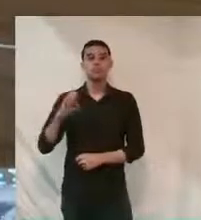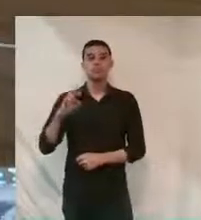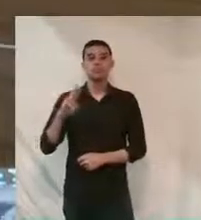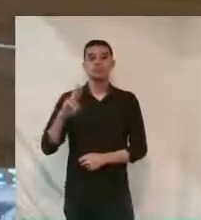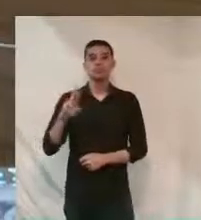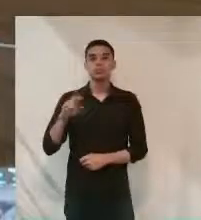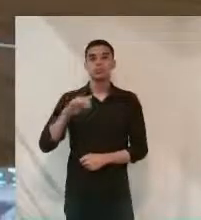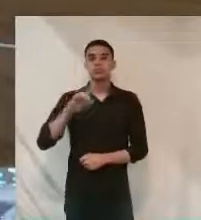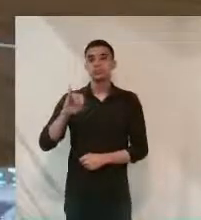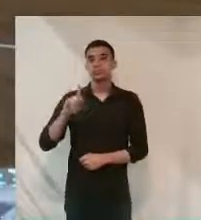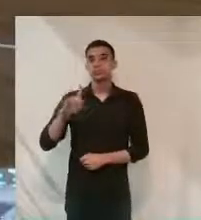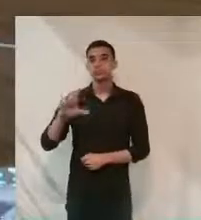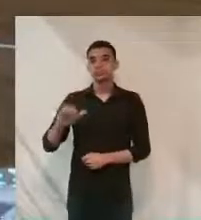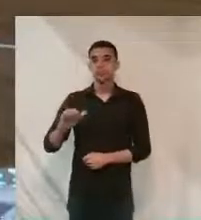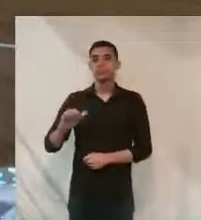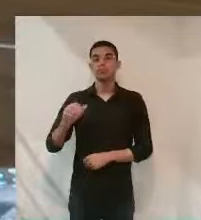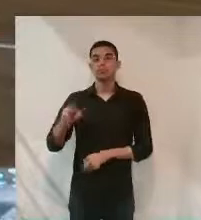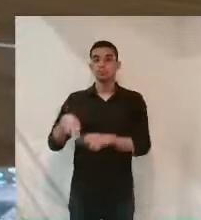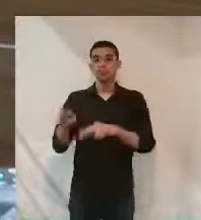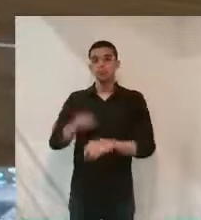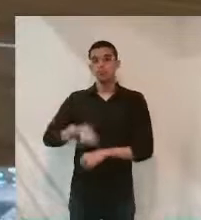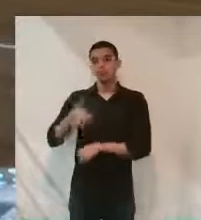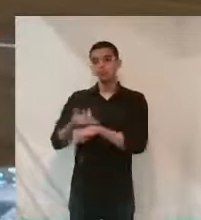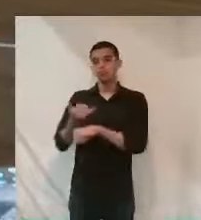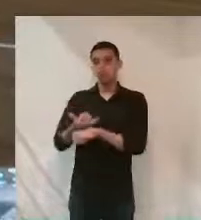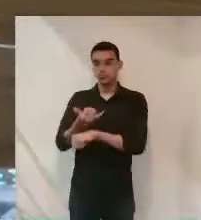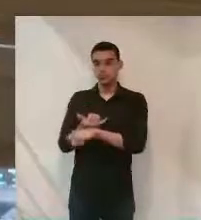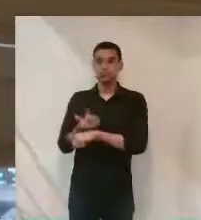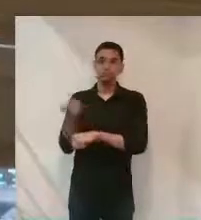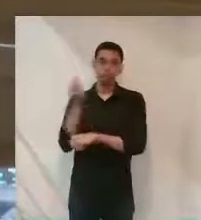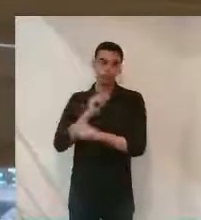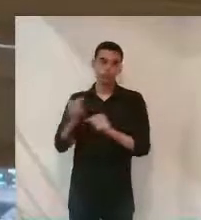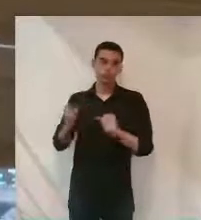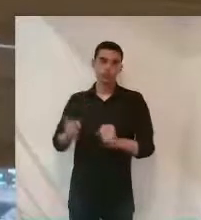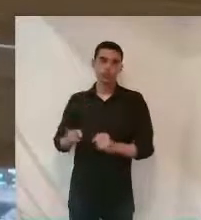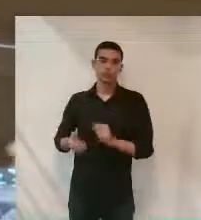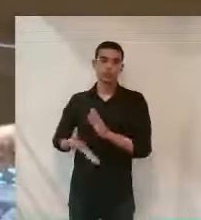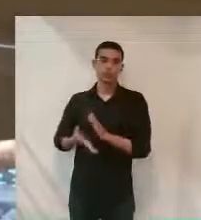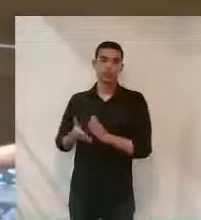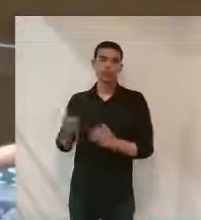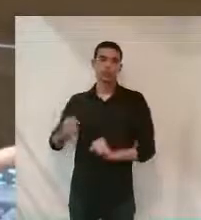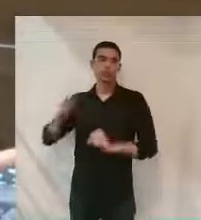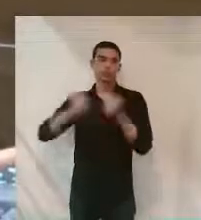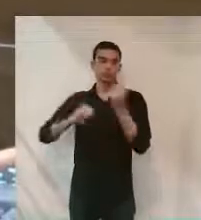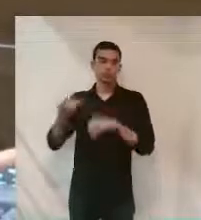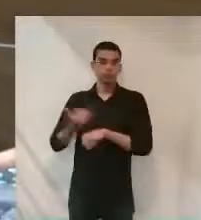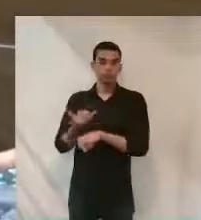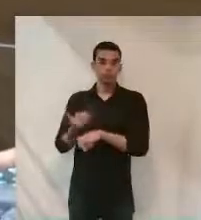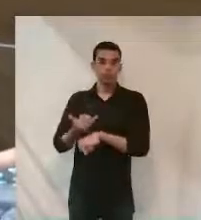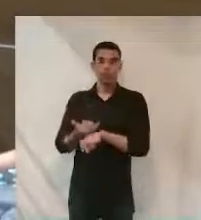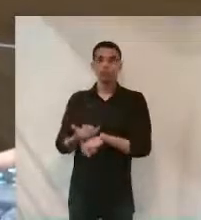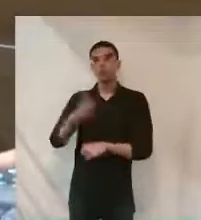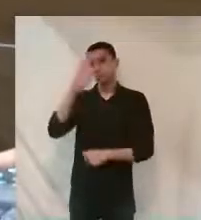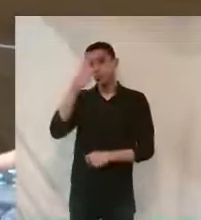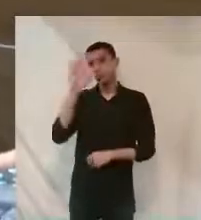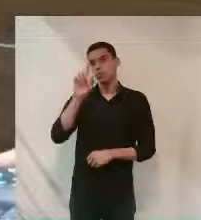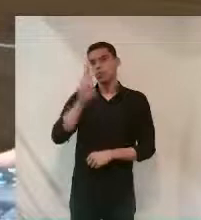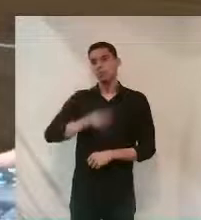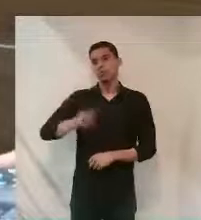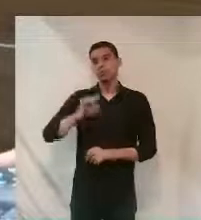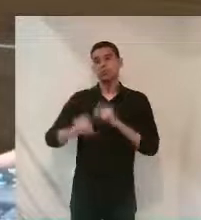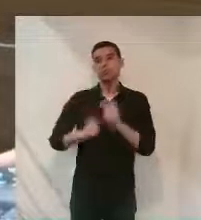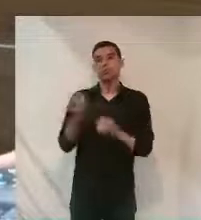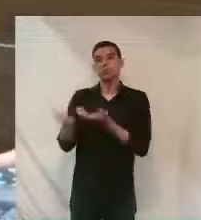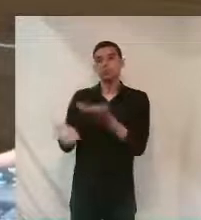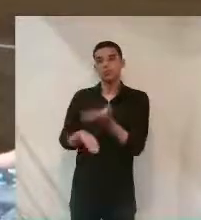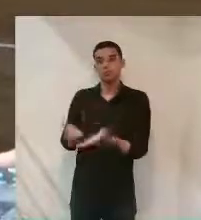na verdade, a lata de aço, o meio mais comum para revalorização dela é a reciclagem do aço através da usina